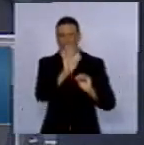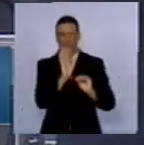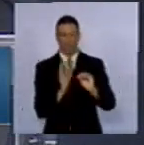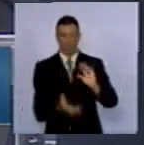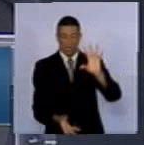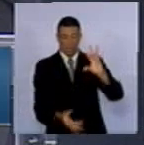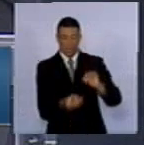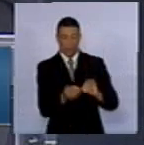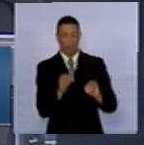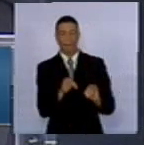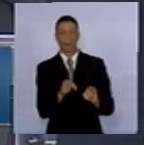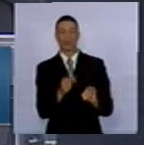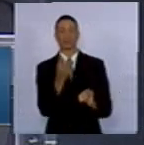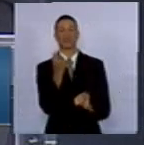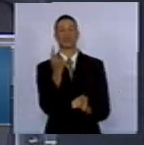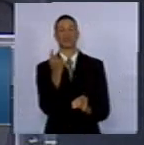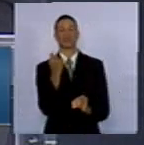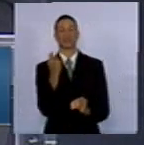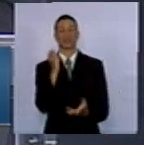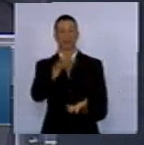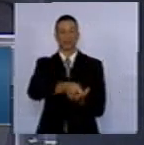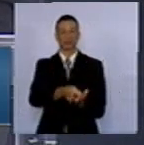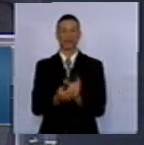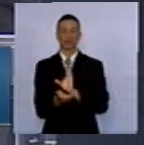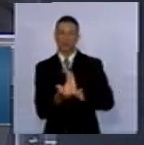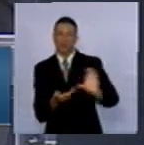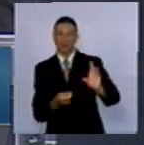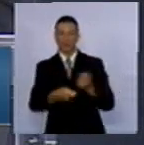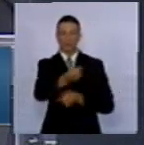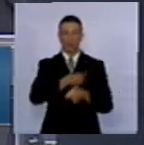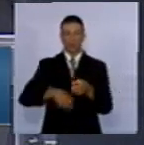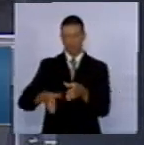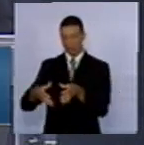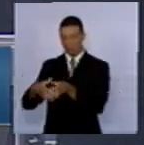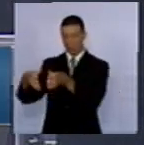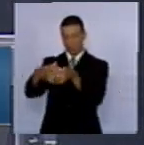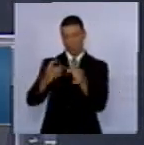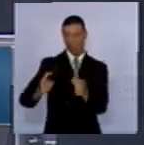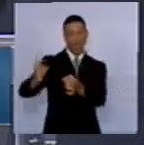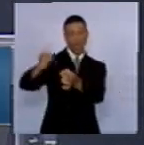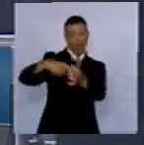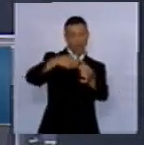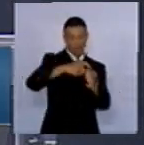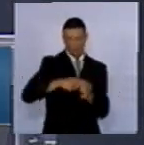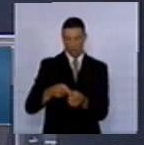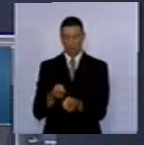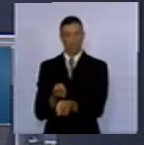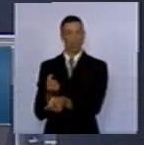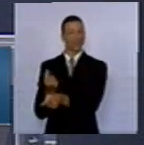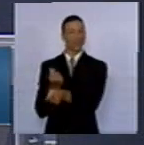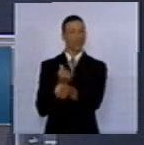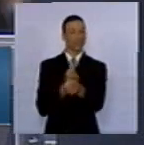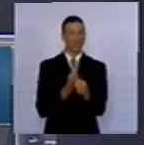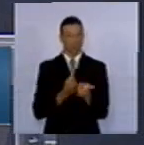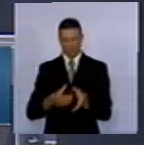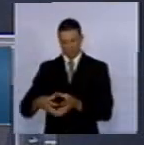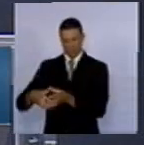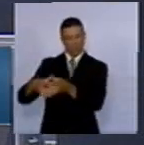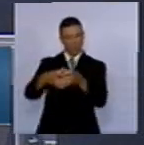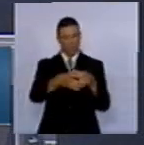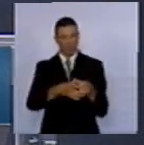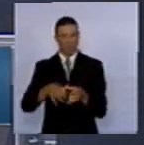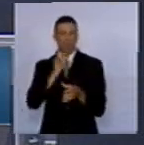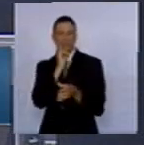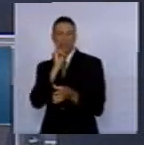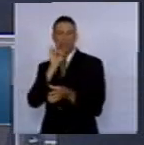são Associados financeiramente eles são Associados financeiramente a gente pode olhar os mesmos conglomerados financeiros